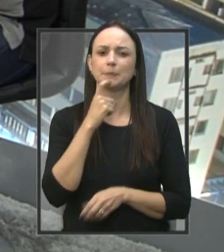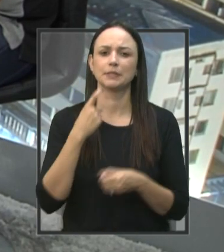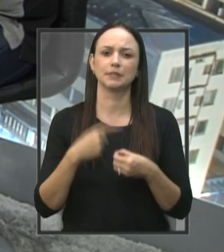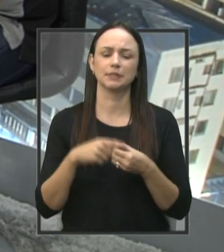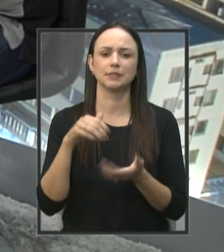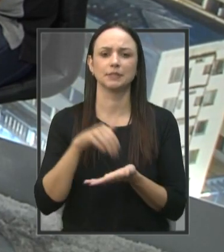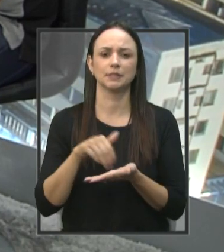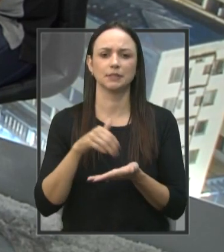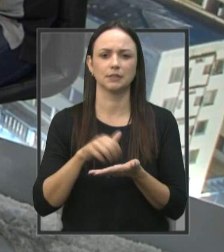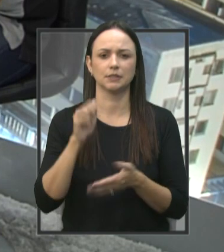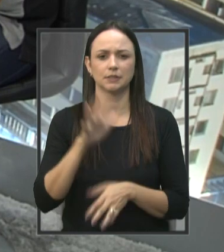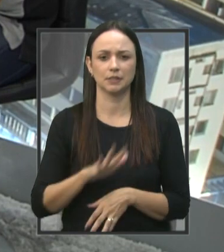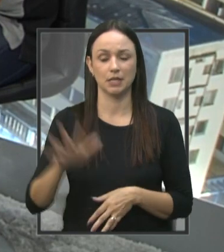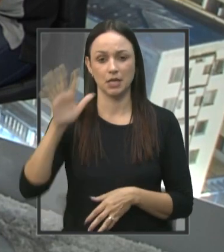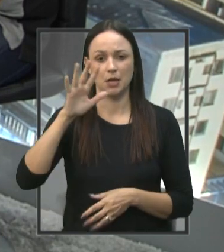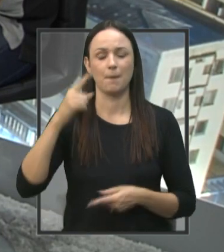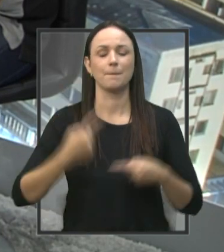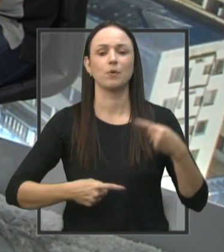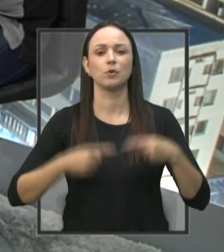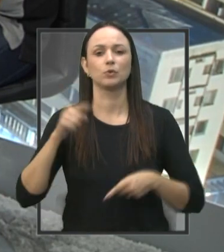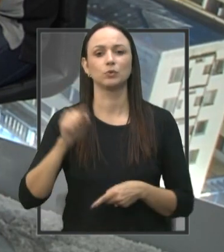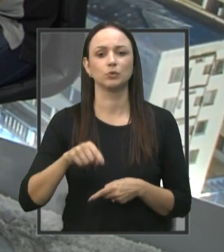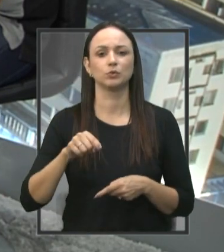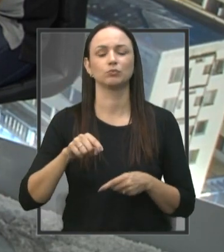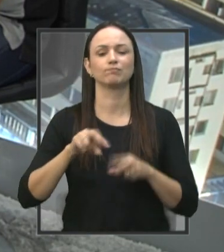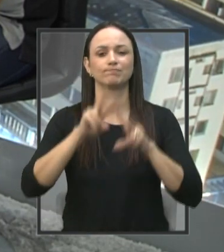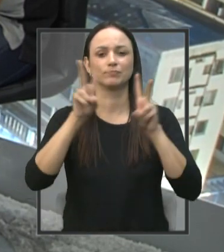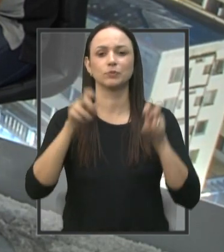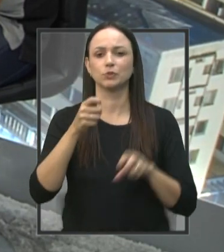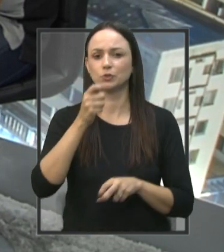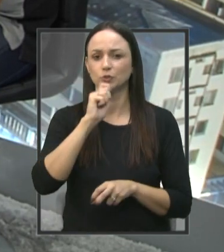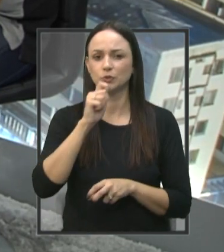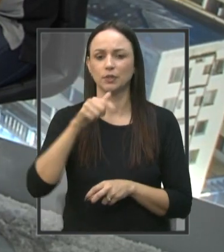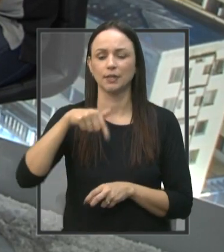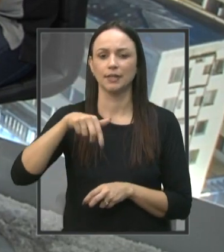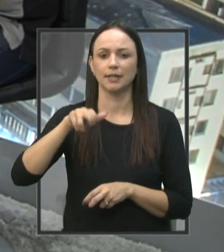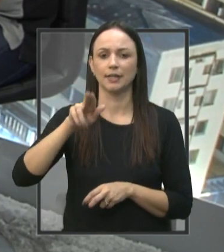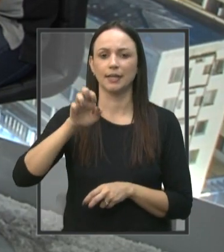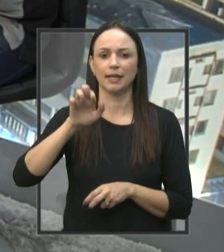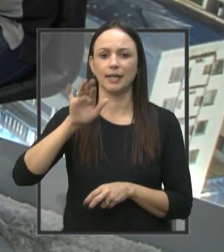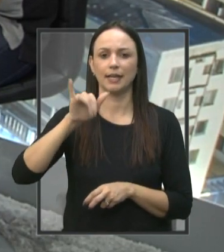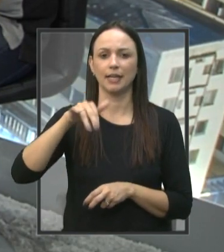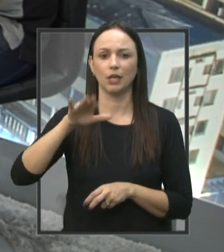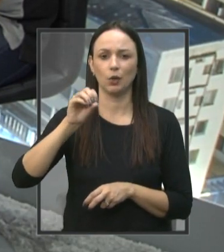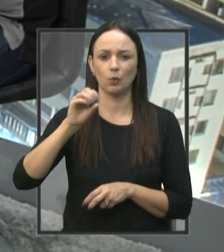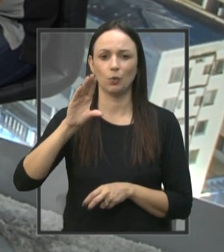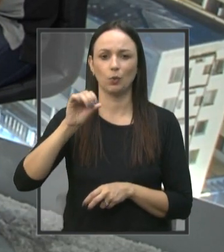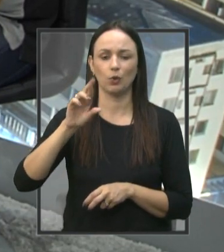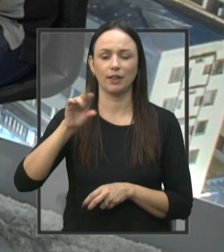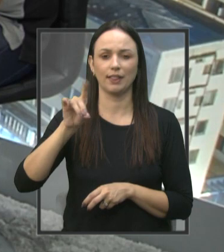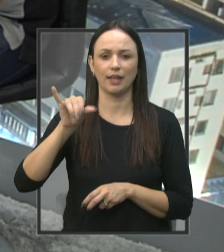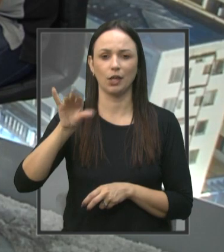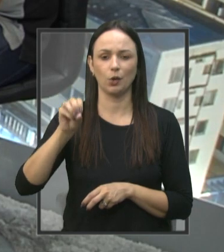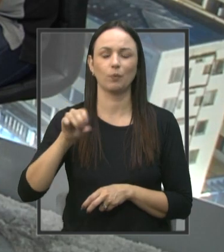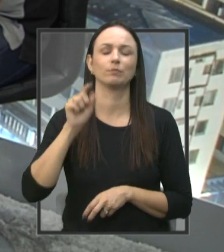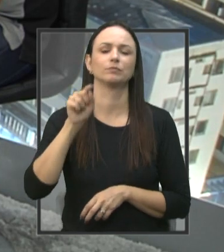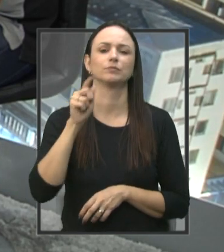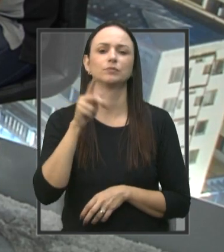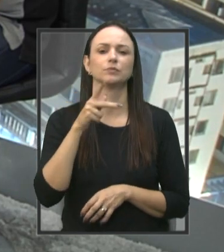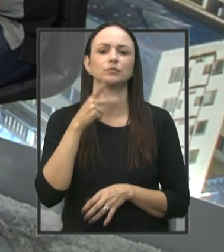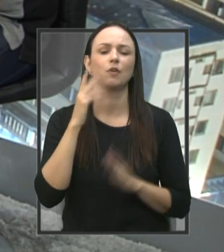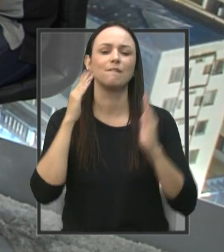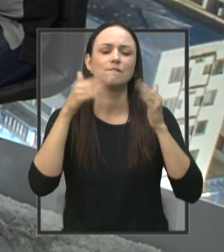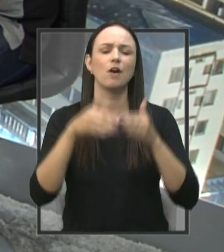Campinas com o secretário nacional de Política sobre Drogas, Dr. Quirino Cordeiro. Qual que foi